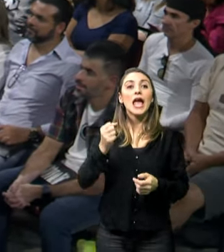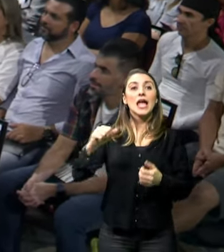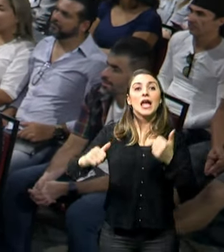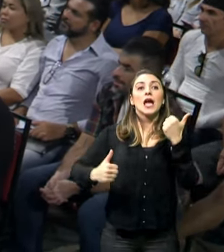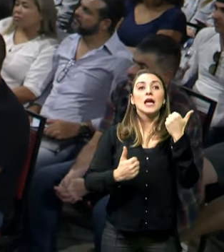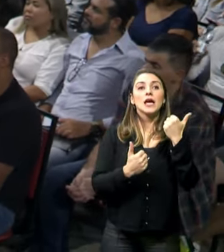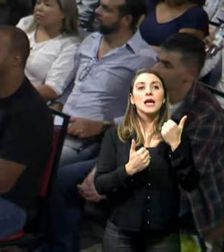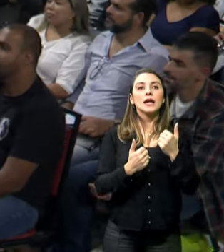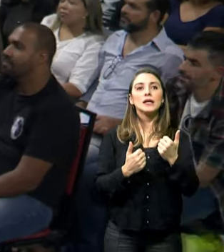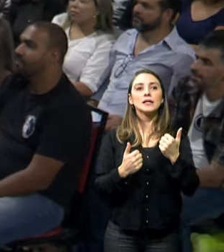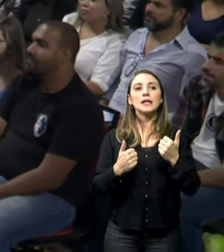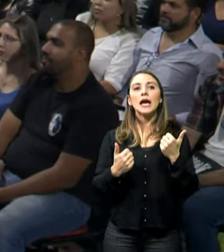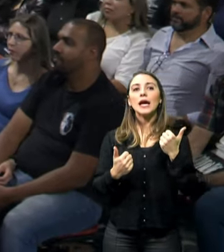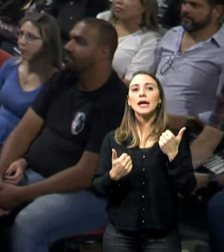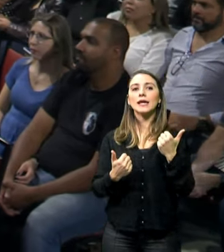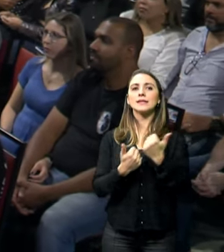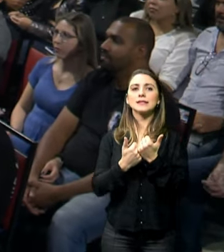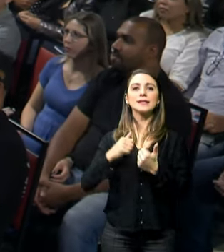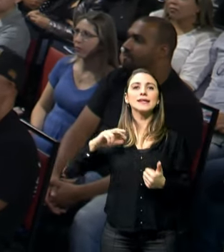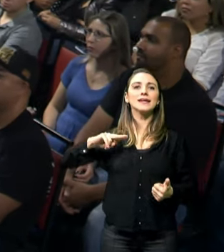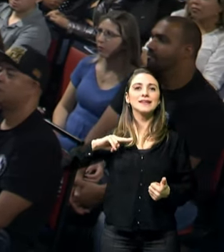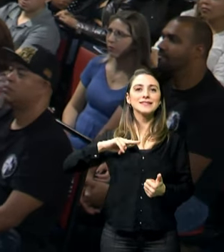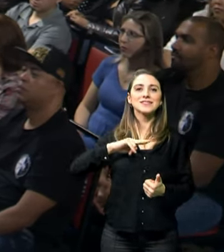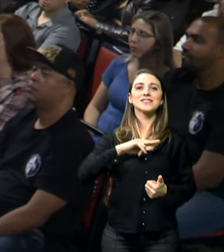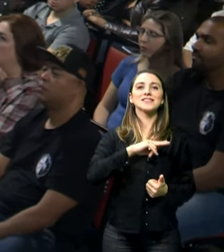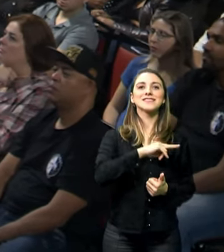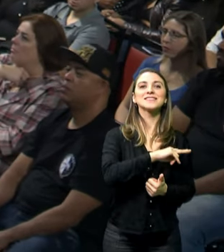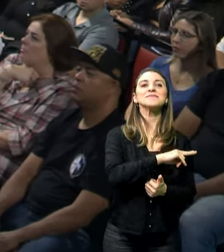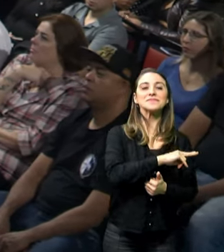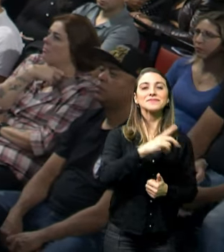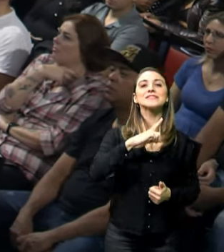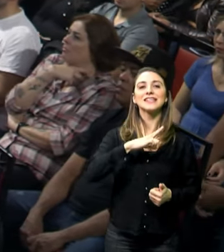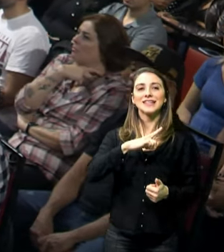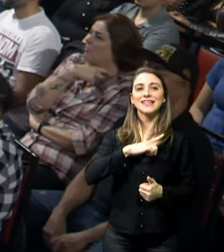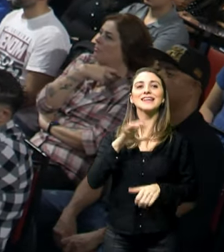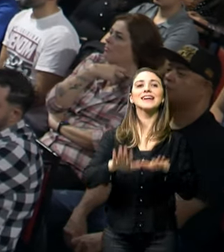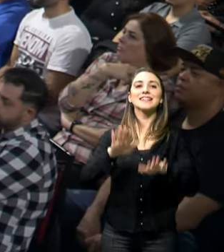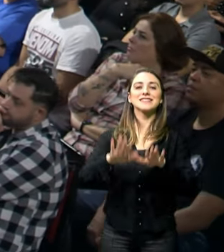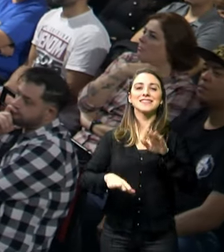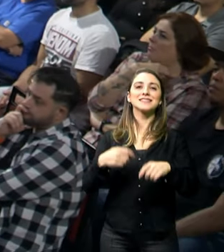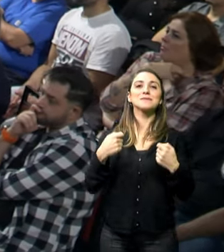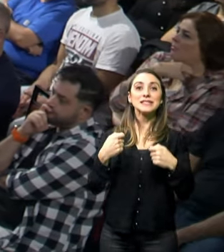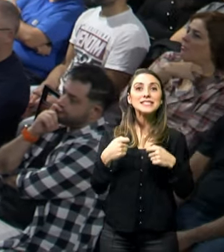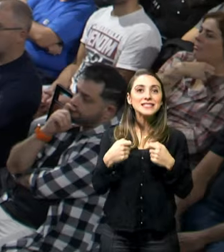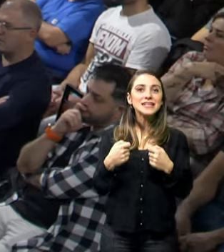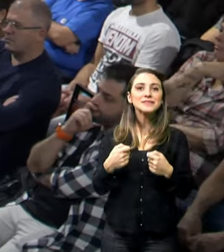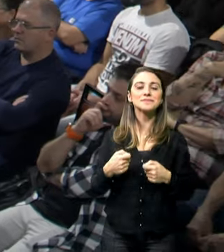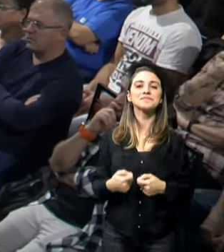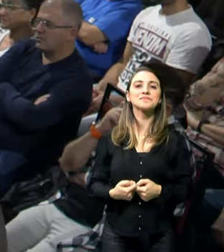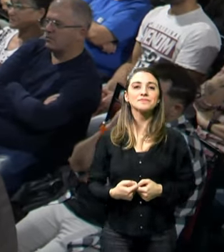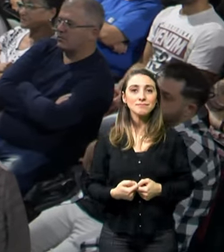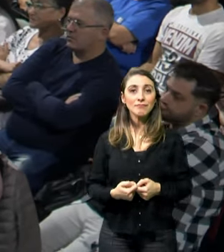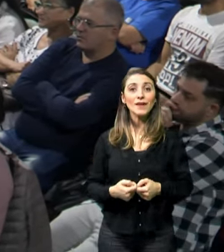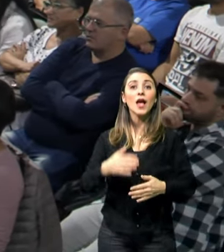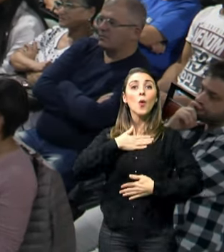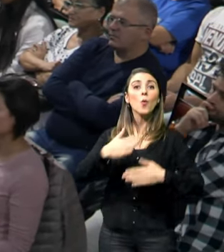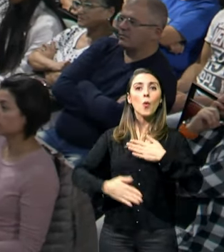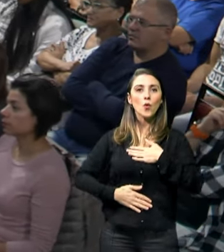outro, tem hora, se passar da hora não vale mais, porque corpo é um conjunto de membros